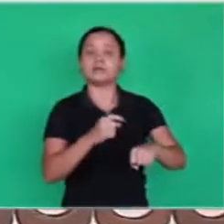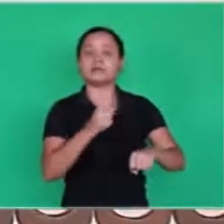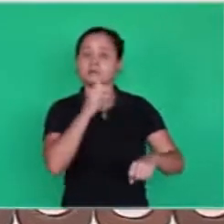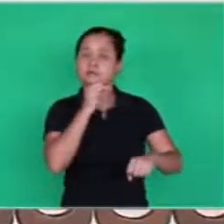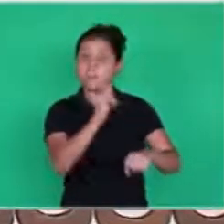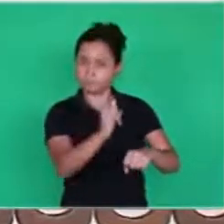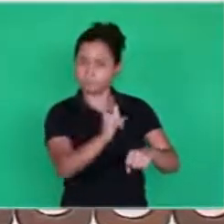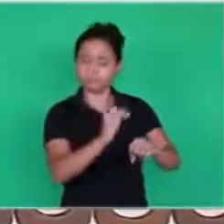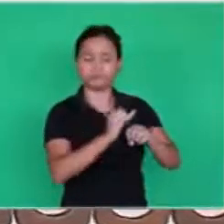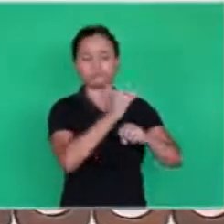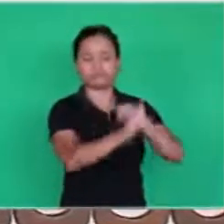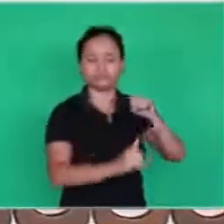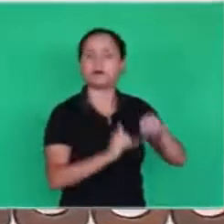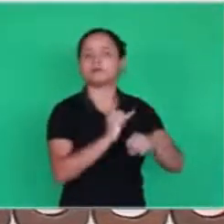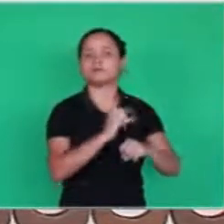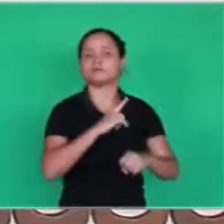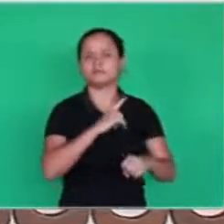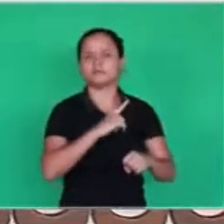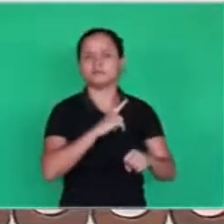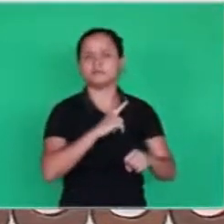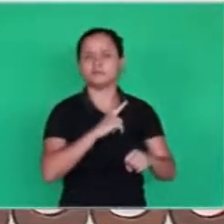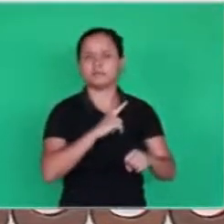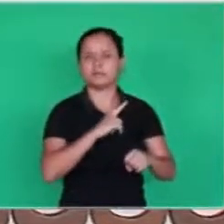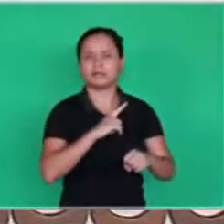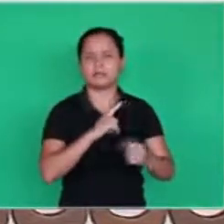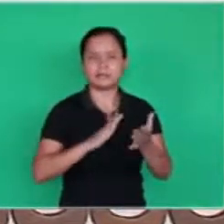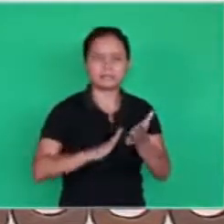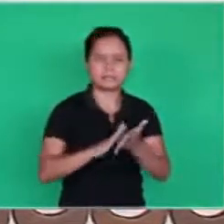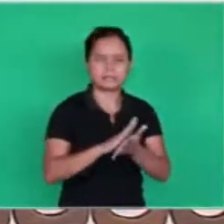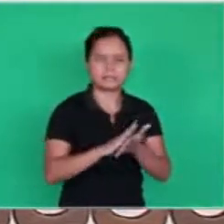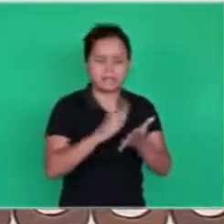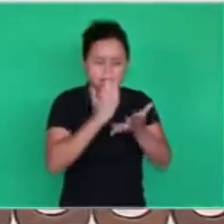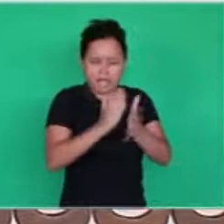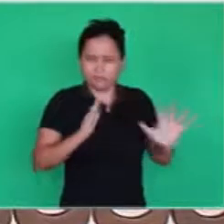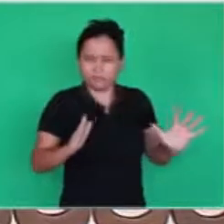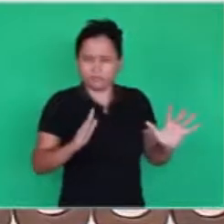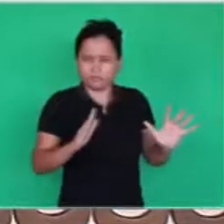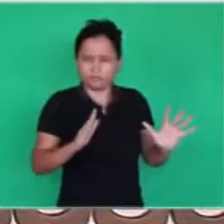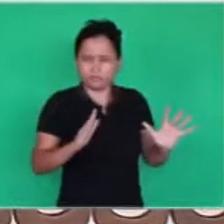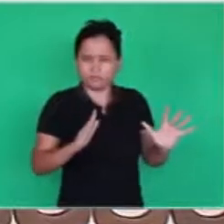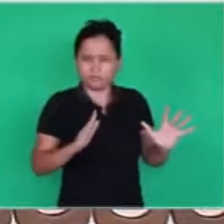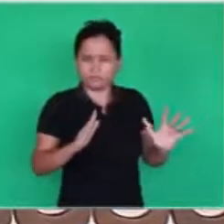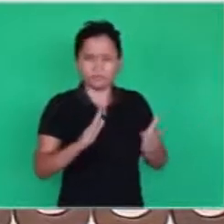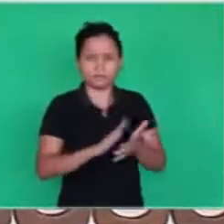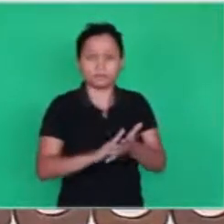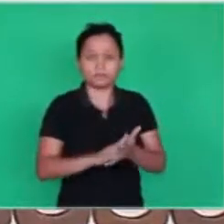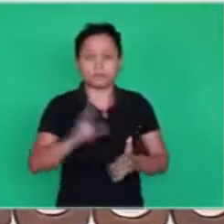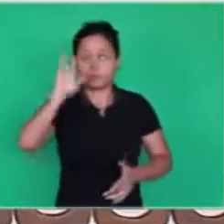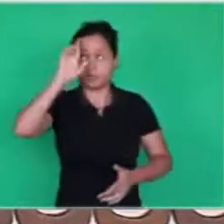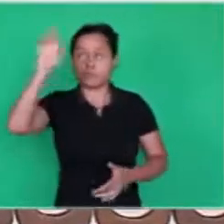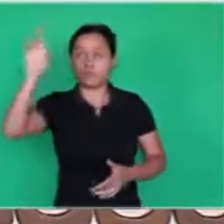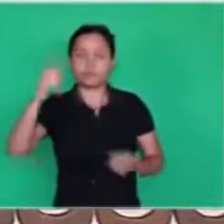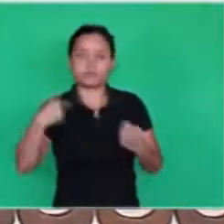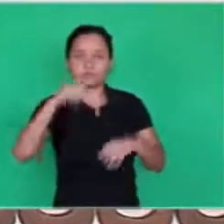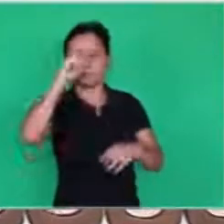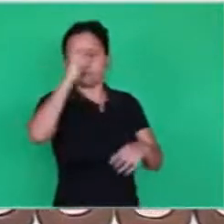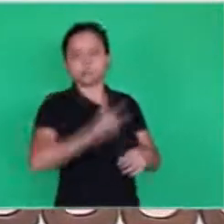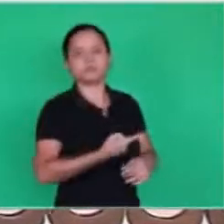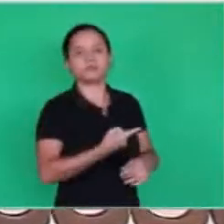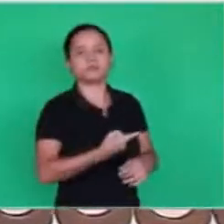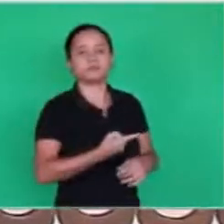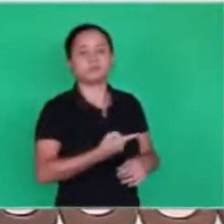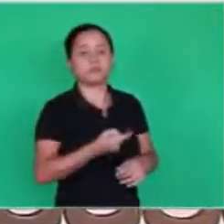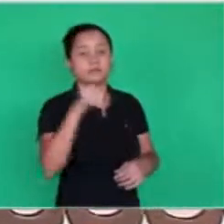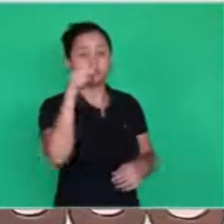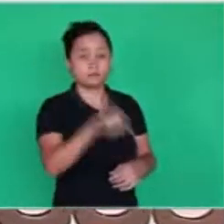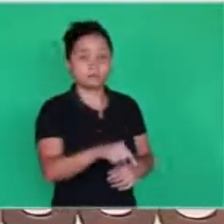Nada vai passar sem a ordem do Senhor. Então vejam, há um mundo aqui